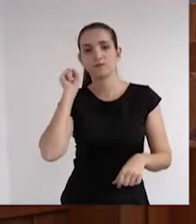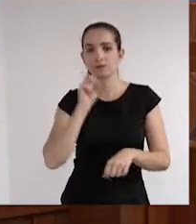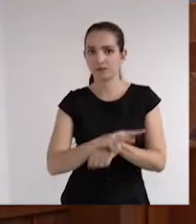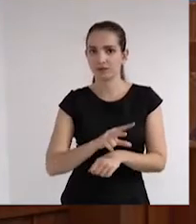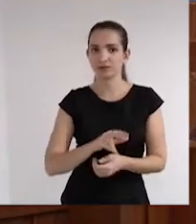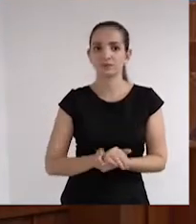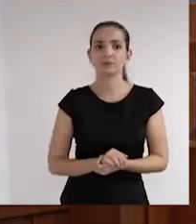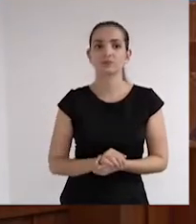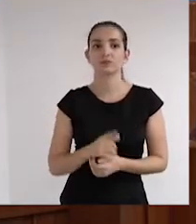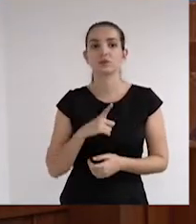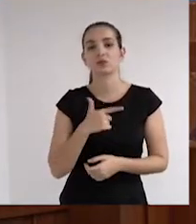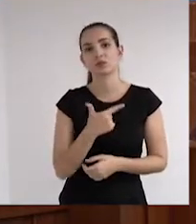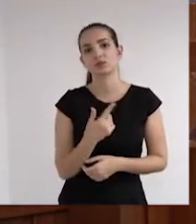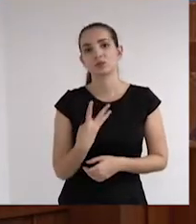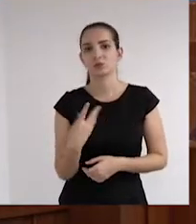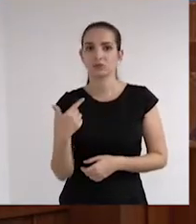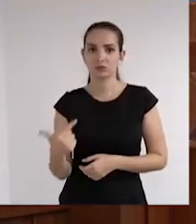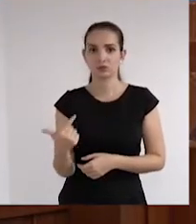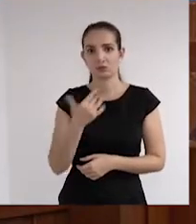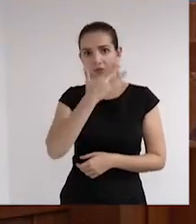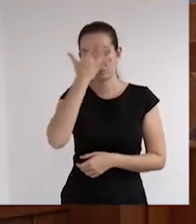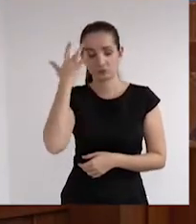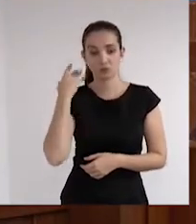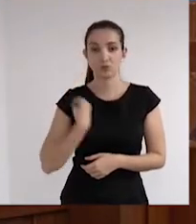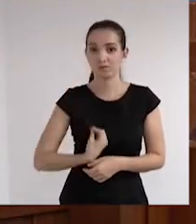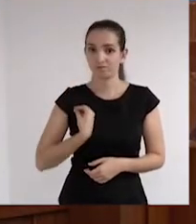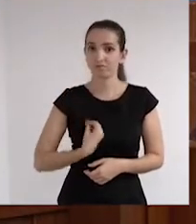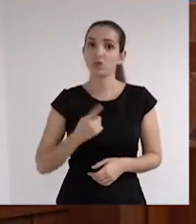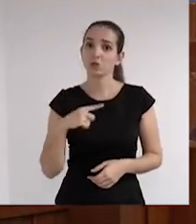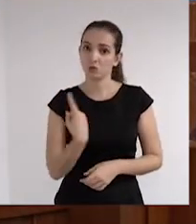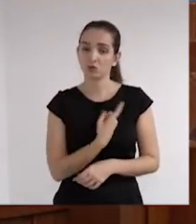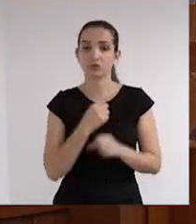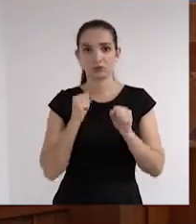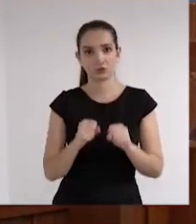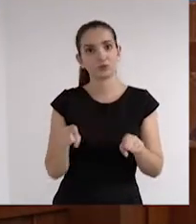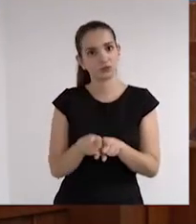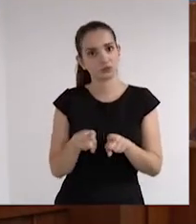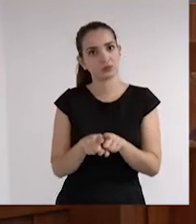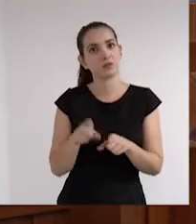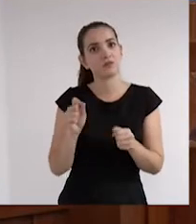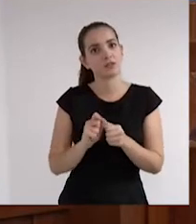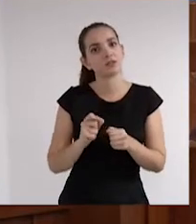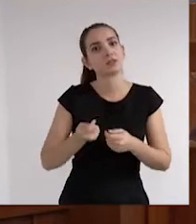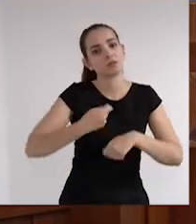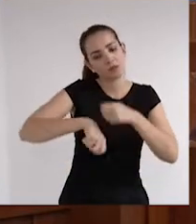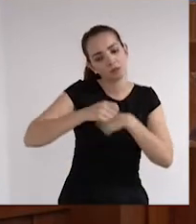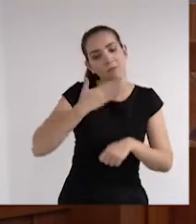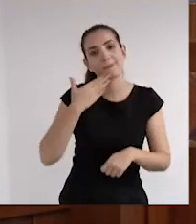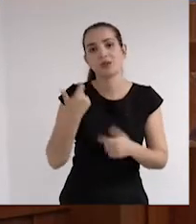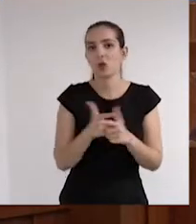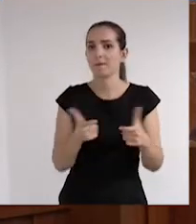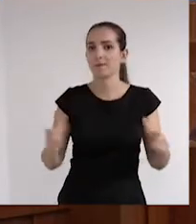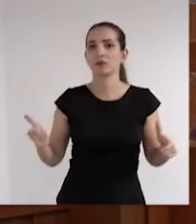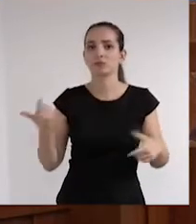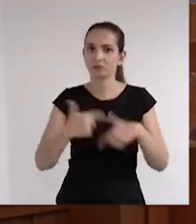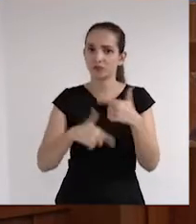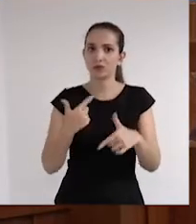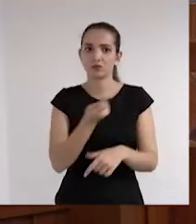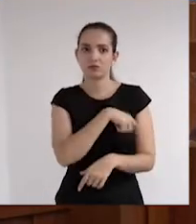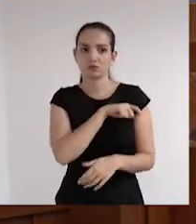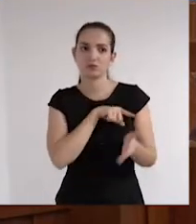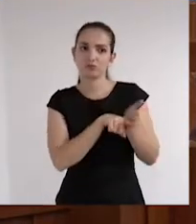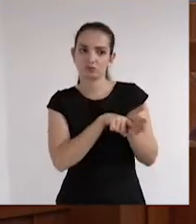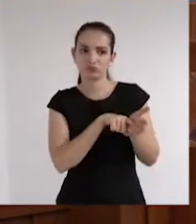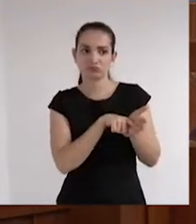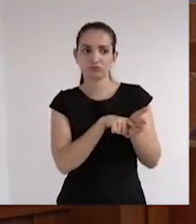de cargos, desses 242 existentes, para que nós possamos também fazer um controle maior através do trabalho dos auditores fiscais